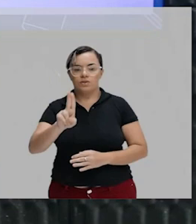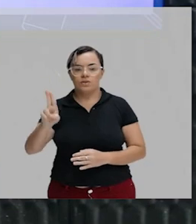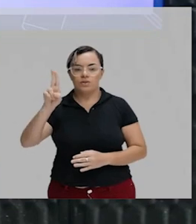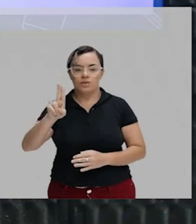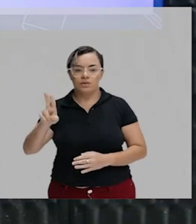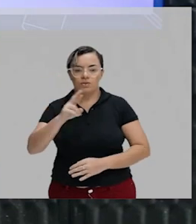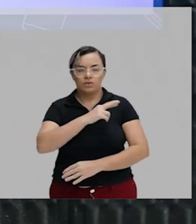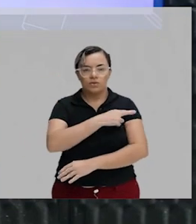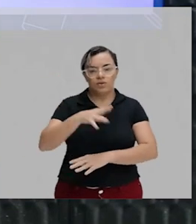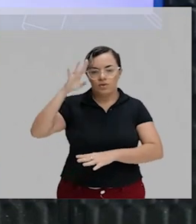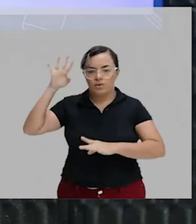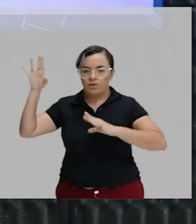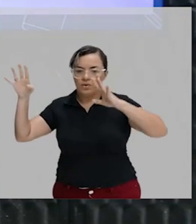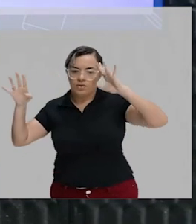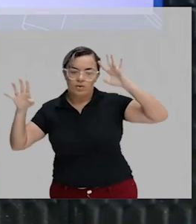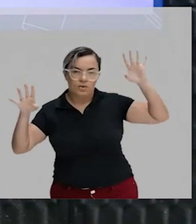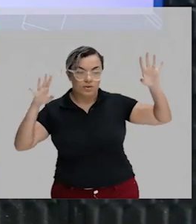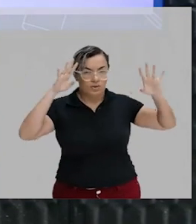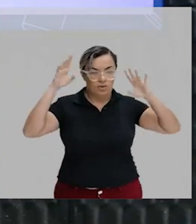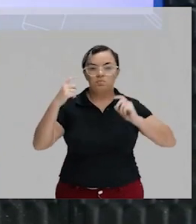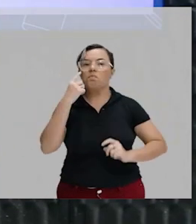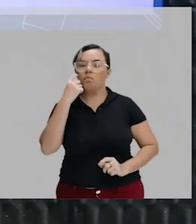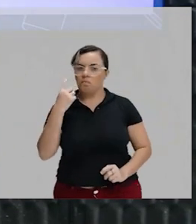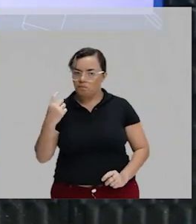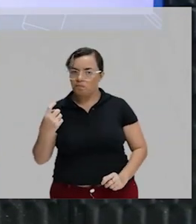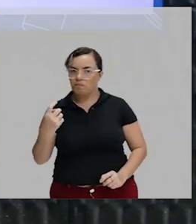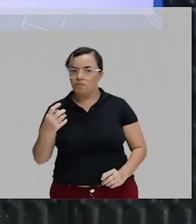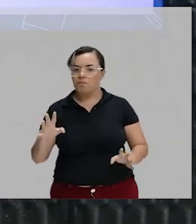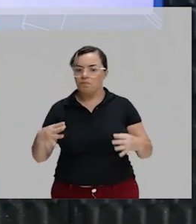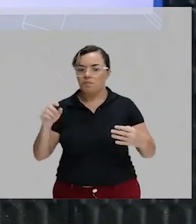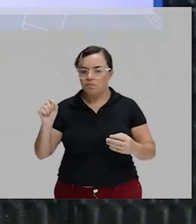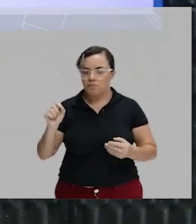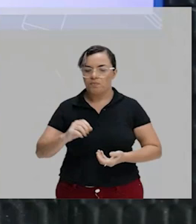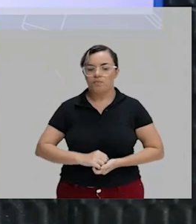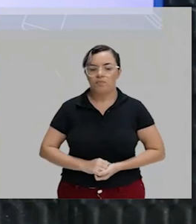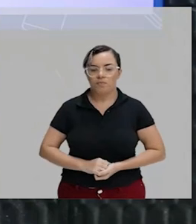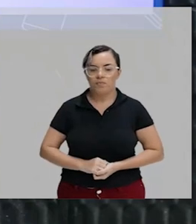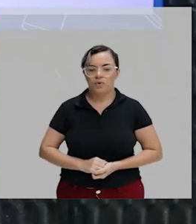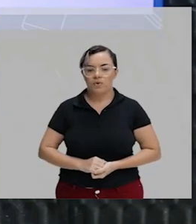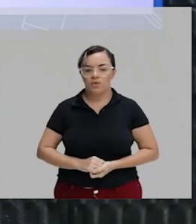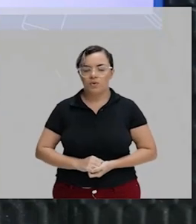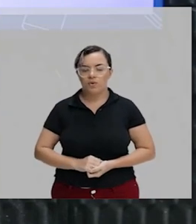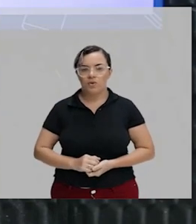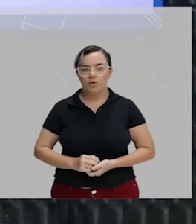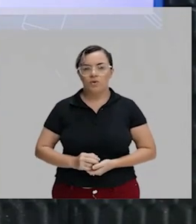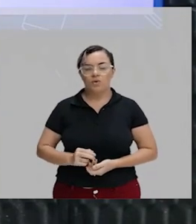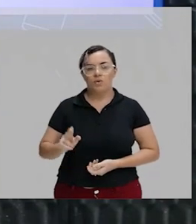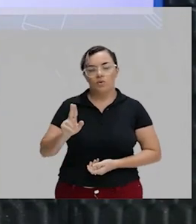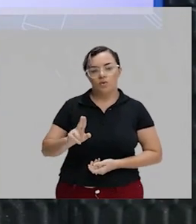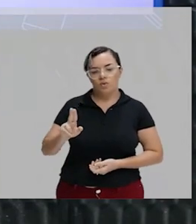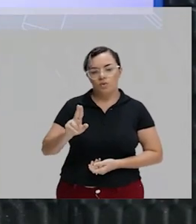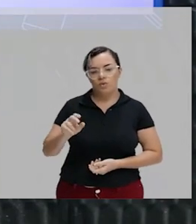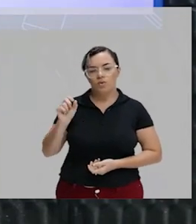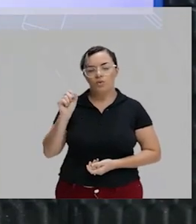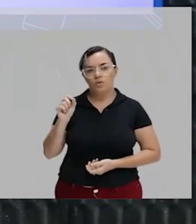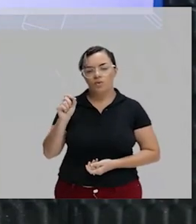Muito muito interessante e uso de artifícios imprecisos tá certo é uma